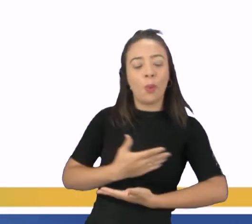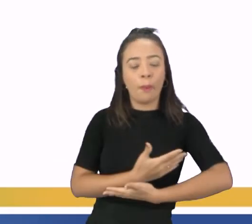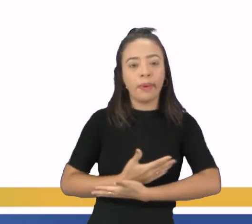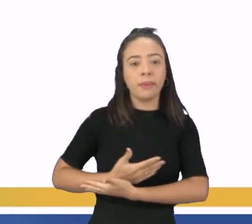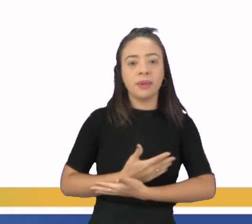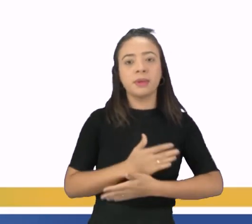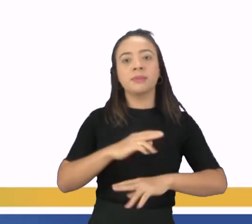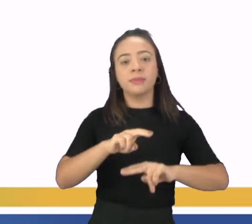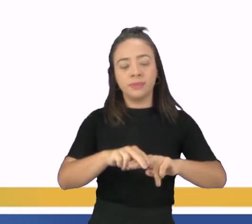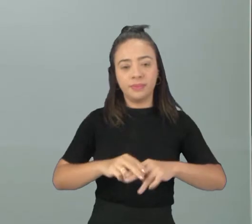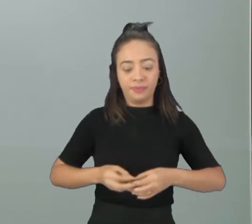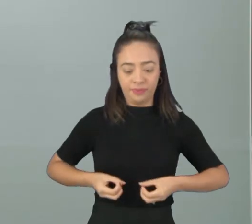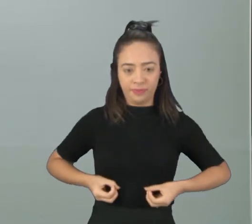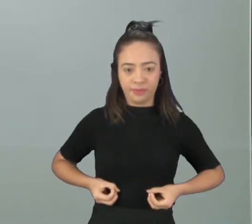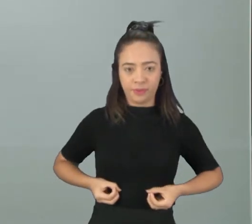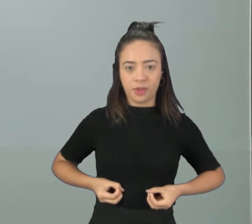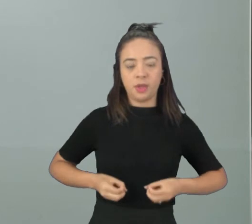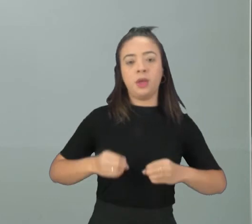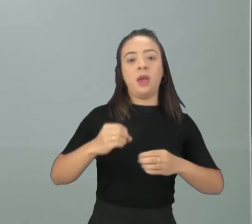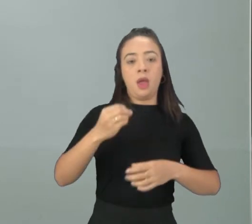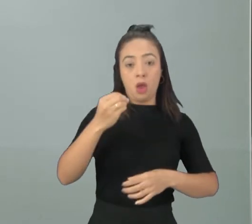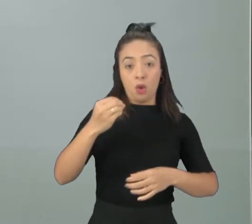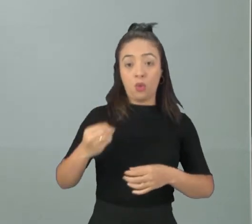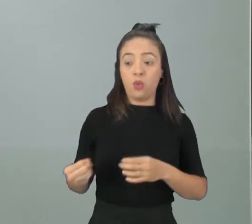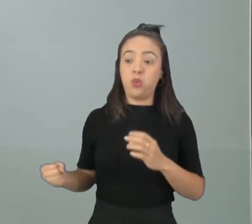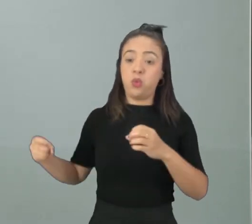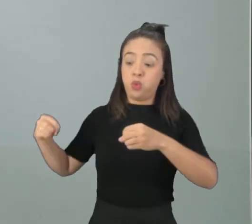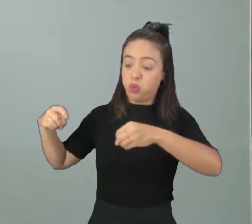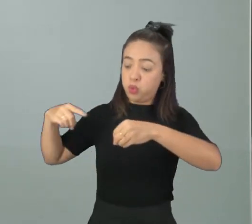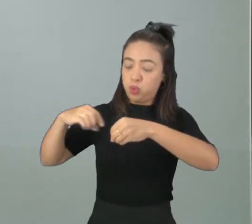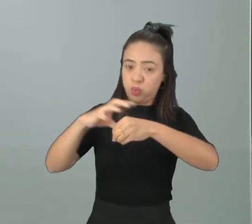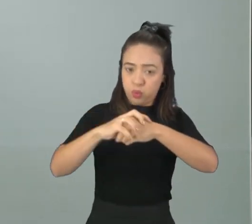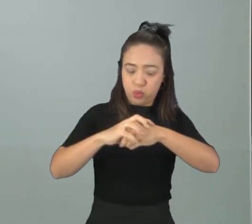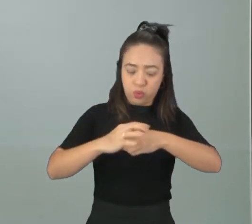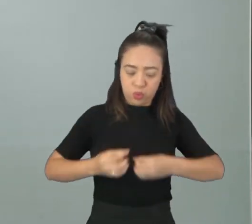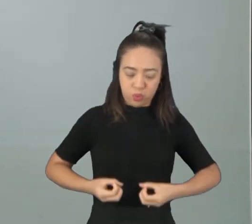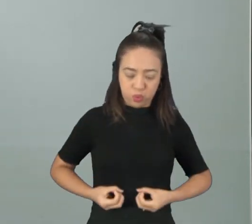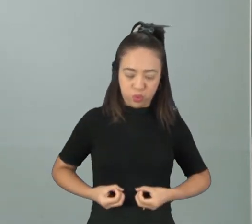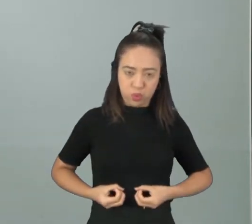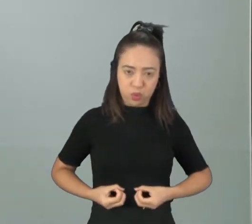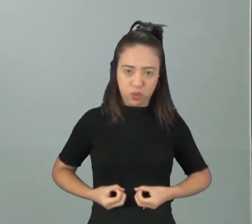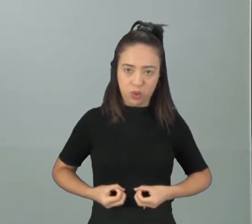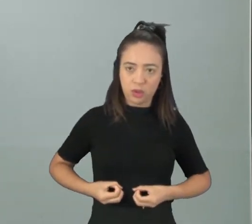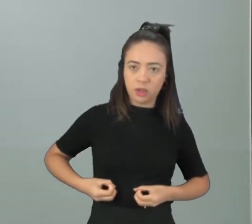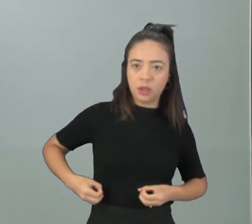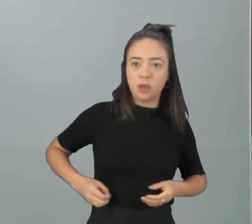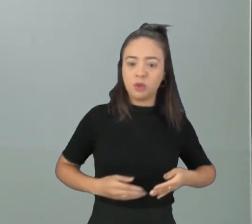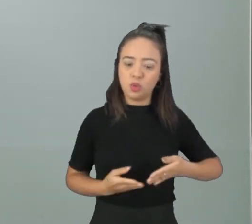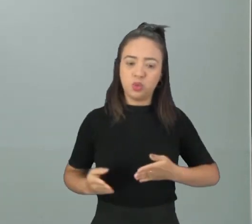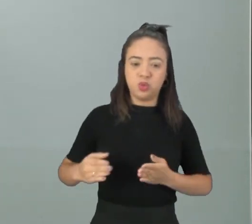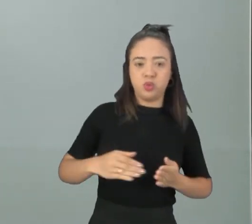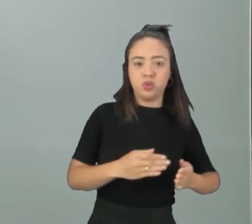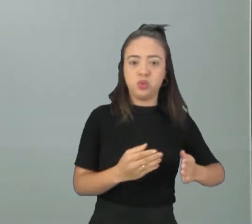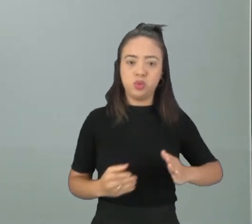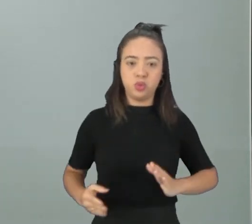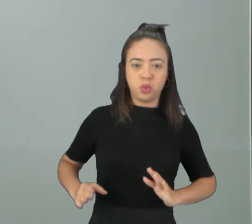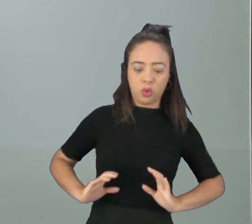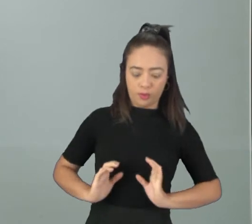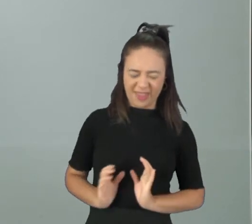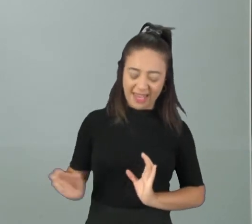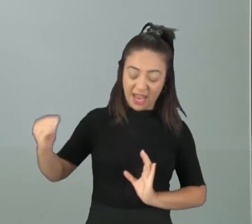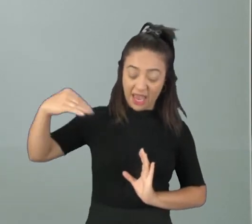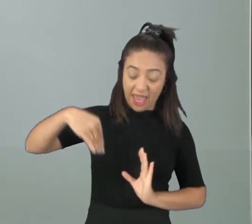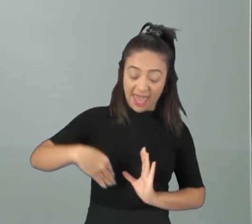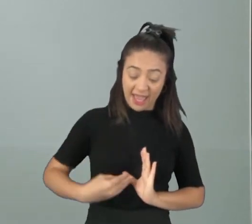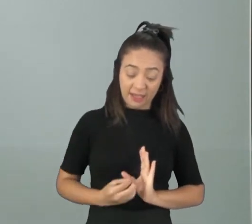ele tá ali na tuba uterina, ele vai descer, vai se fixar à parede uterina, tá? Ele não fica no meio do útero flutuando, ele tem que se